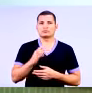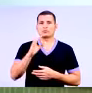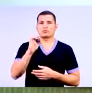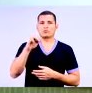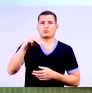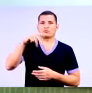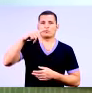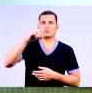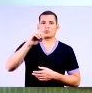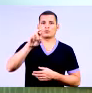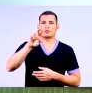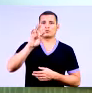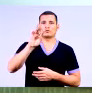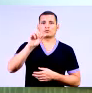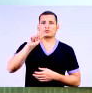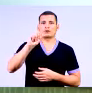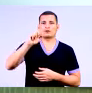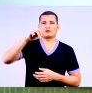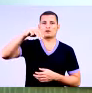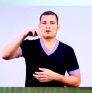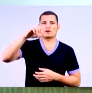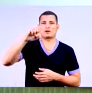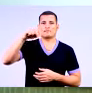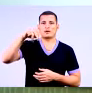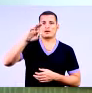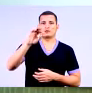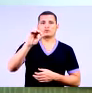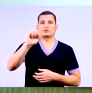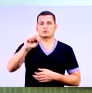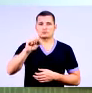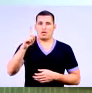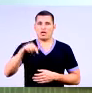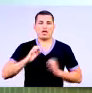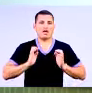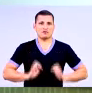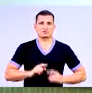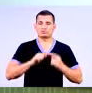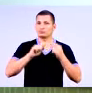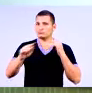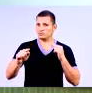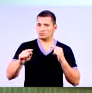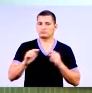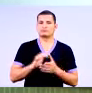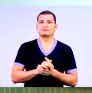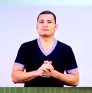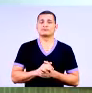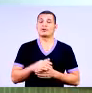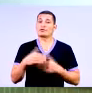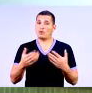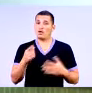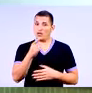em qualquer profissão. Então, esses comportamentos devem ser, né,